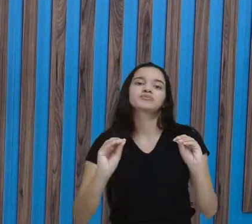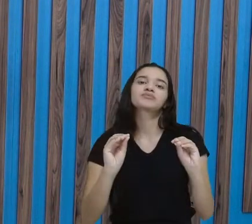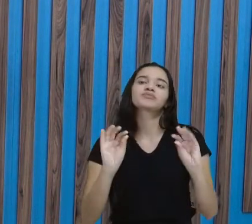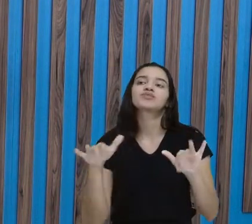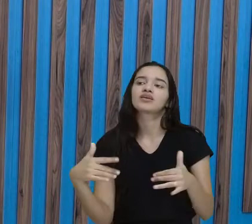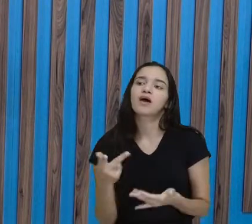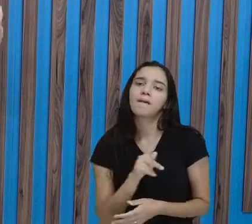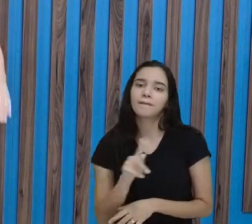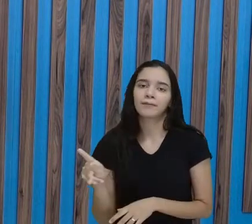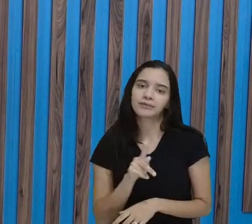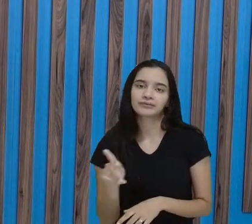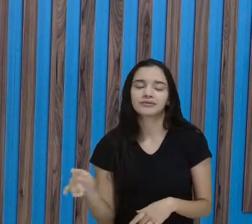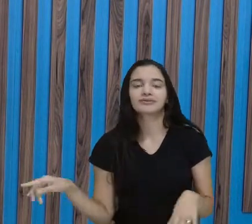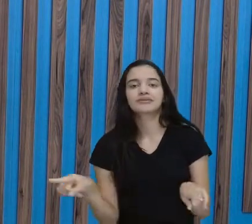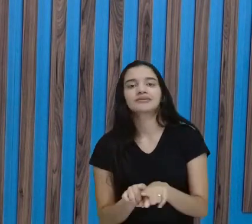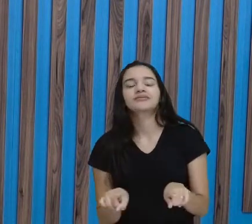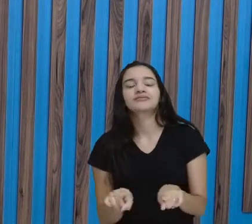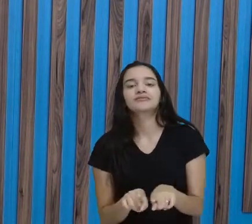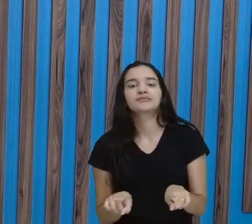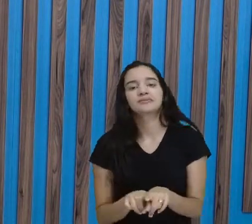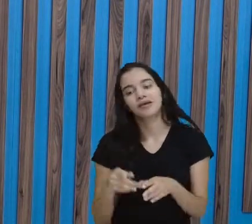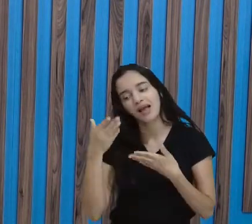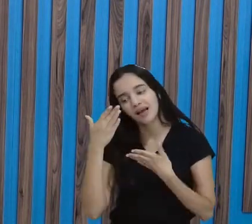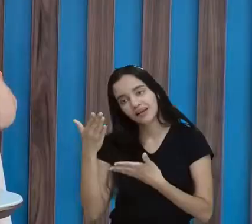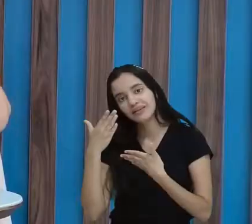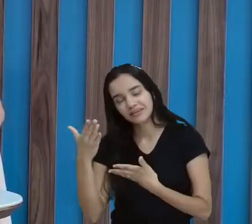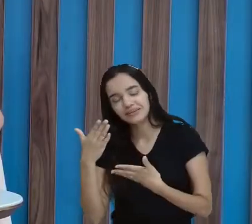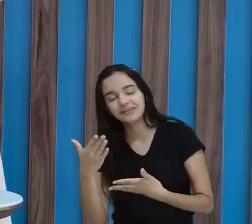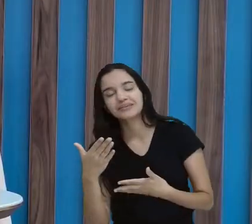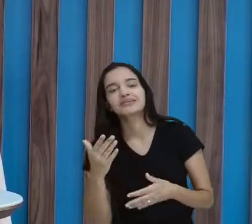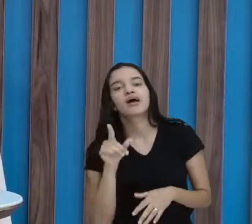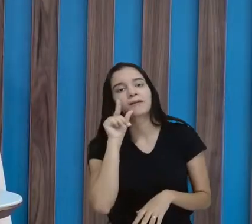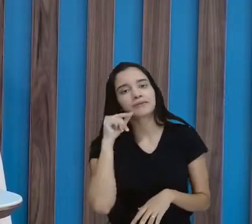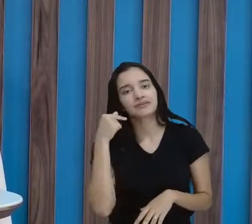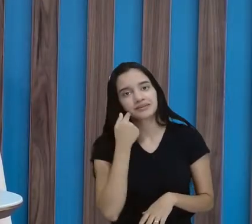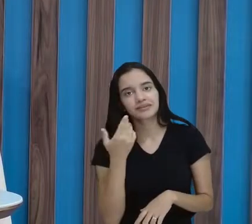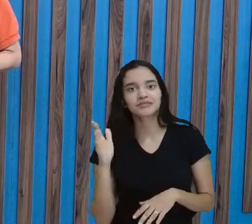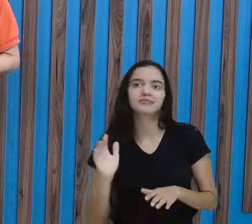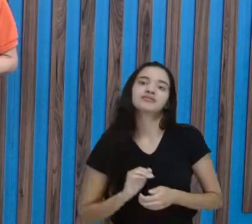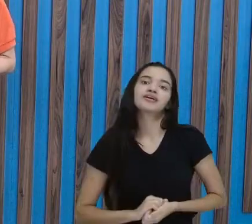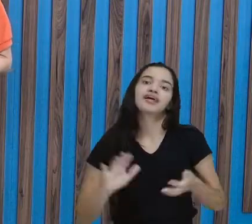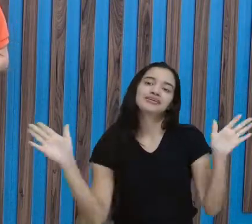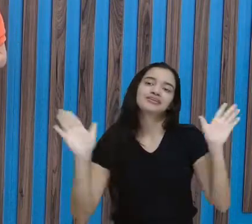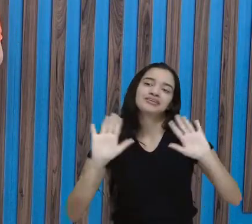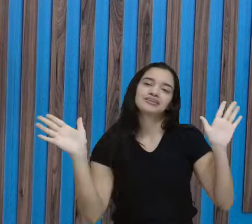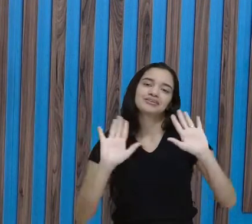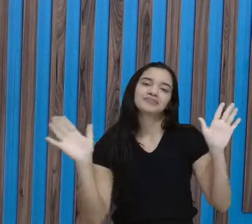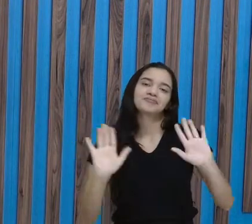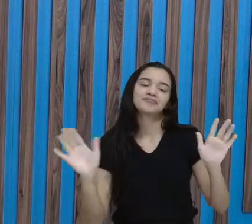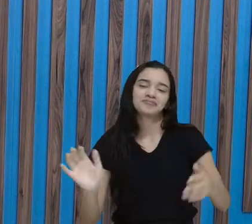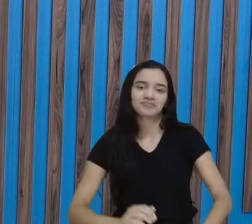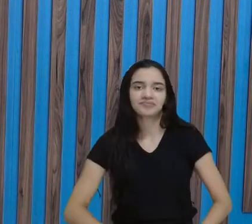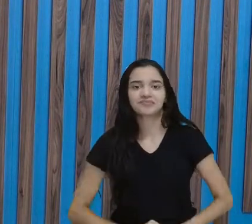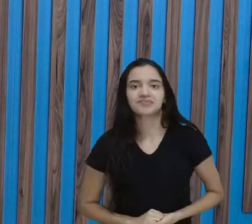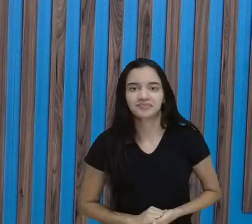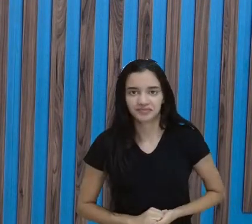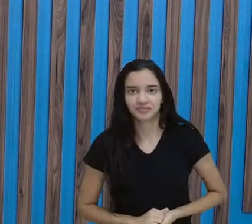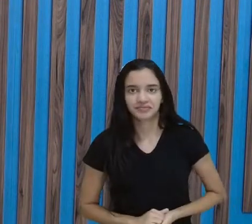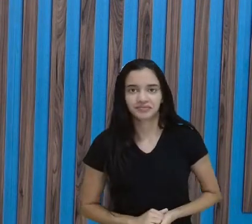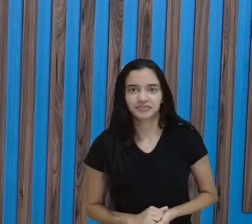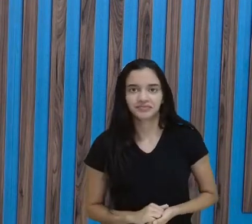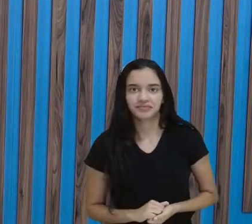Professora Cátia, também agradeço a sua participação. A Midian também. É isso aí. Tchau, tchau. Até a próxima.